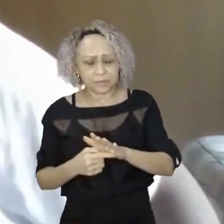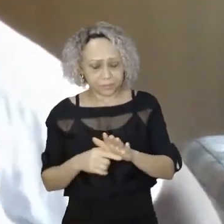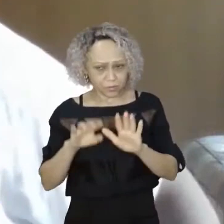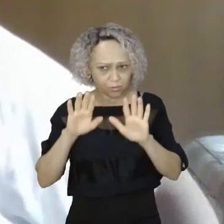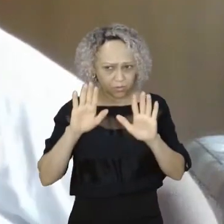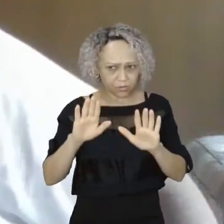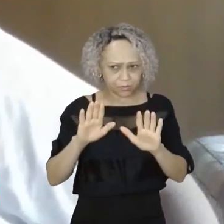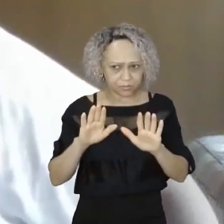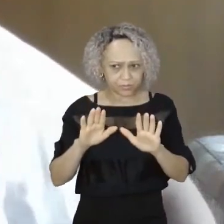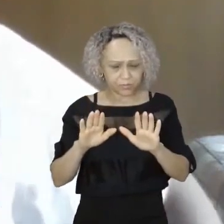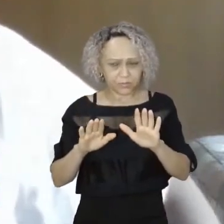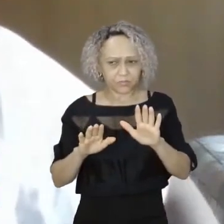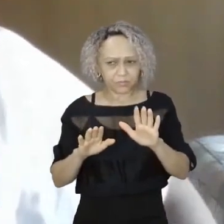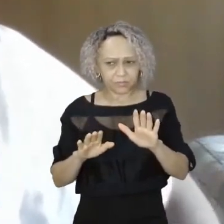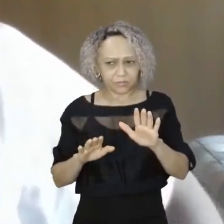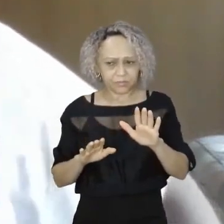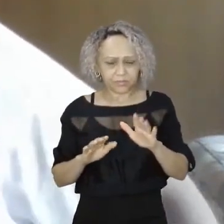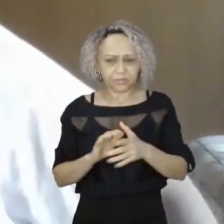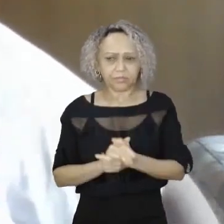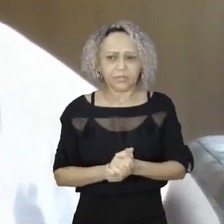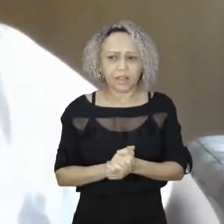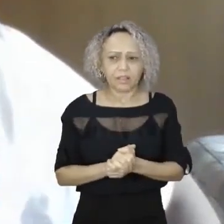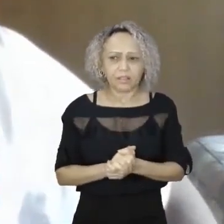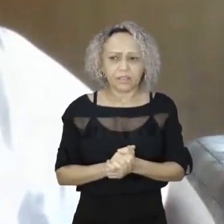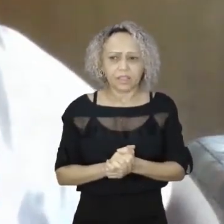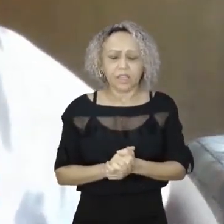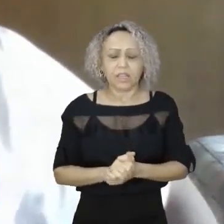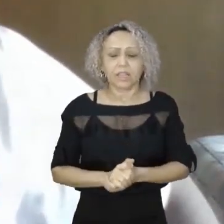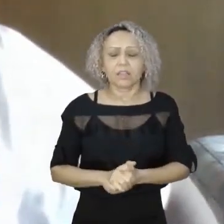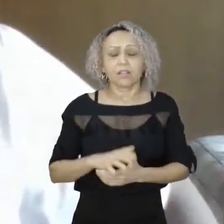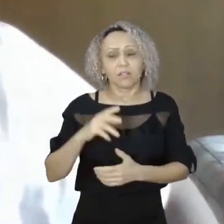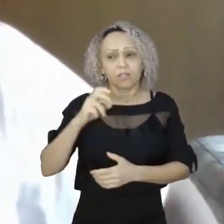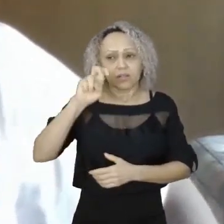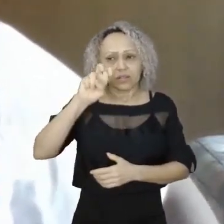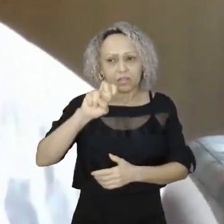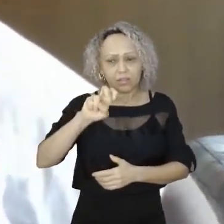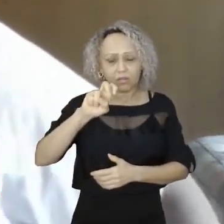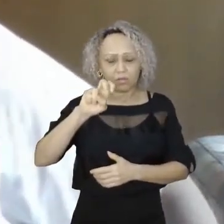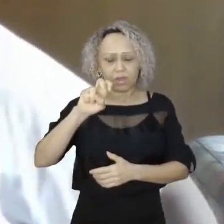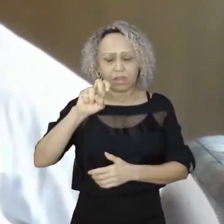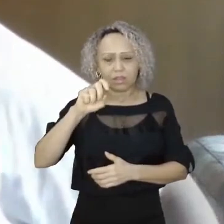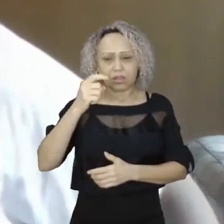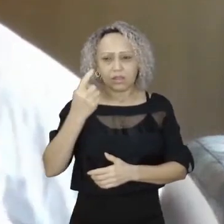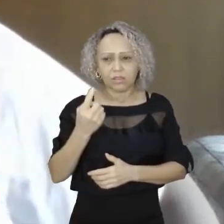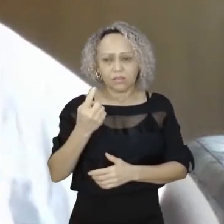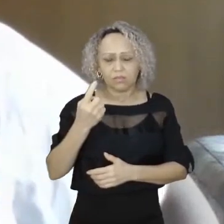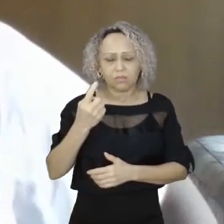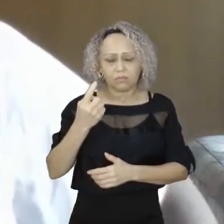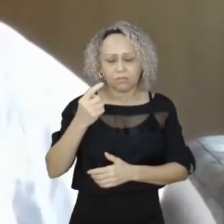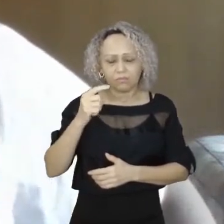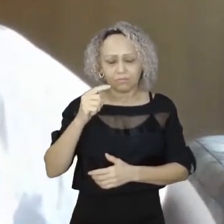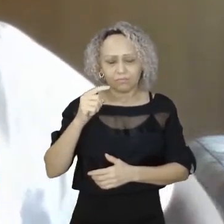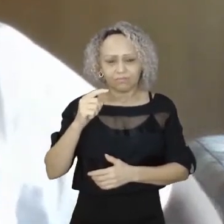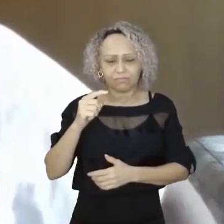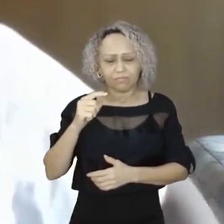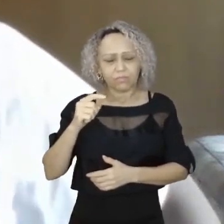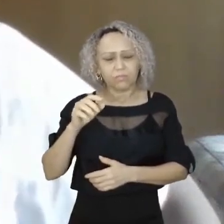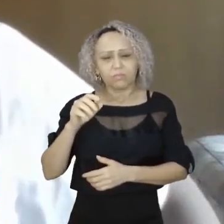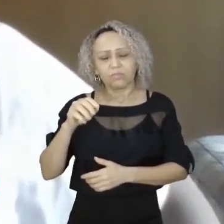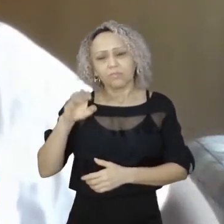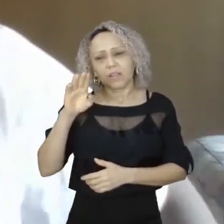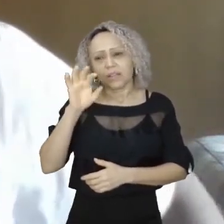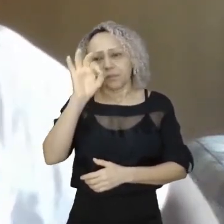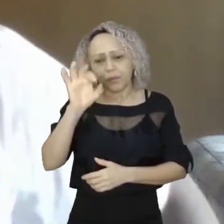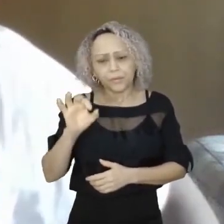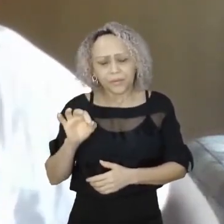56,1%, como eu falei anteriormente, da população em idade de trabalhar, os negros e negras correspondem a mais da